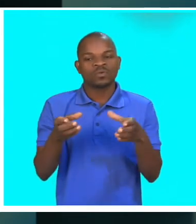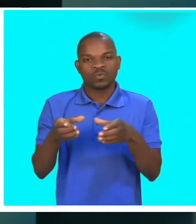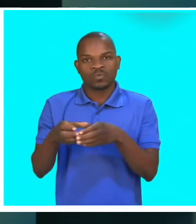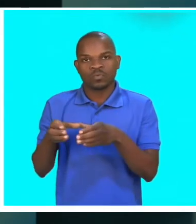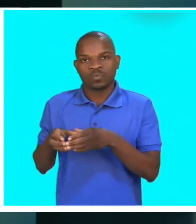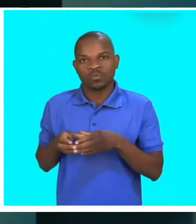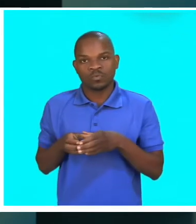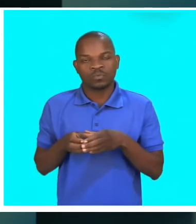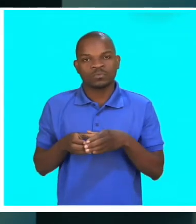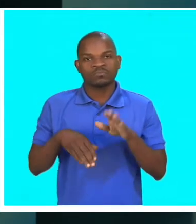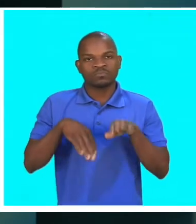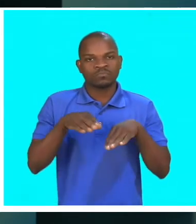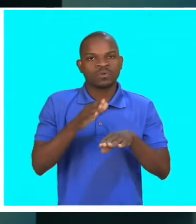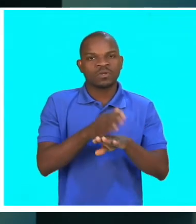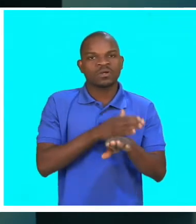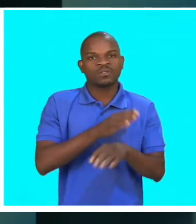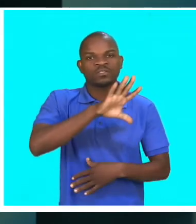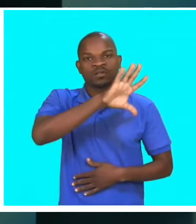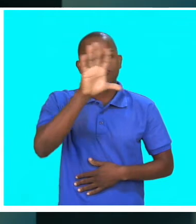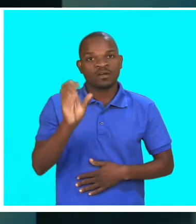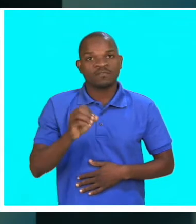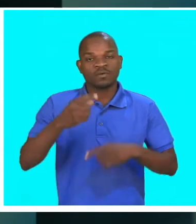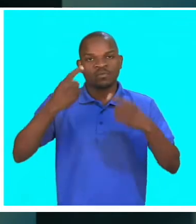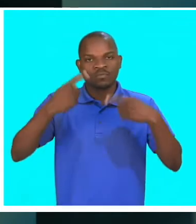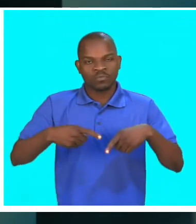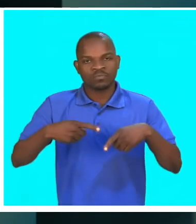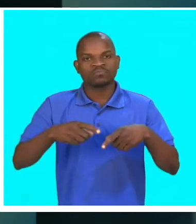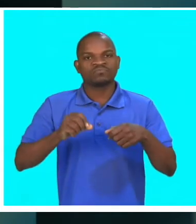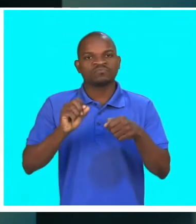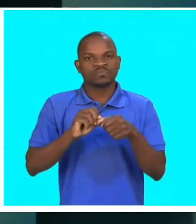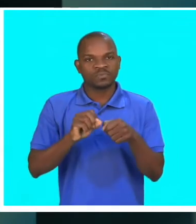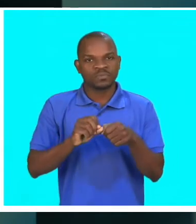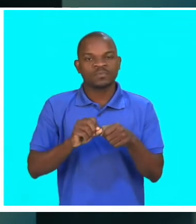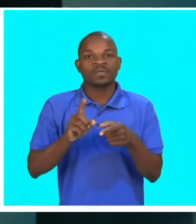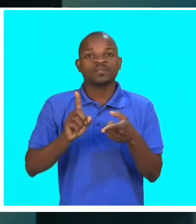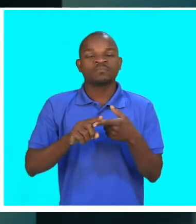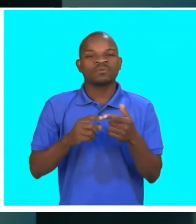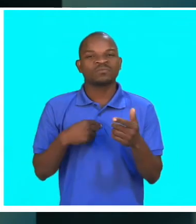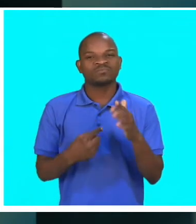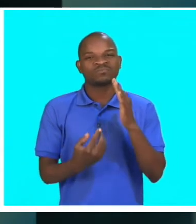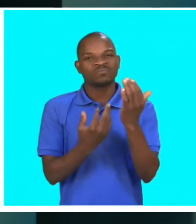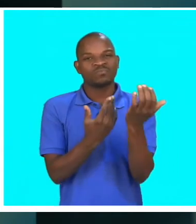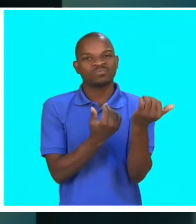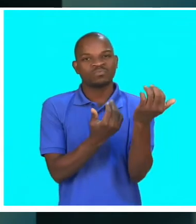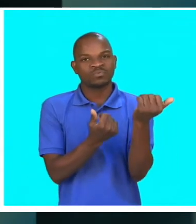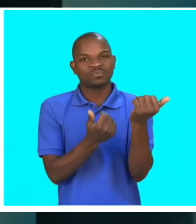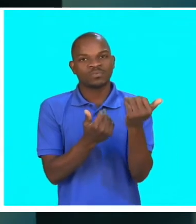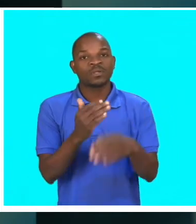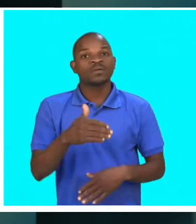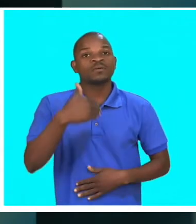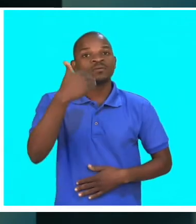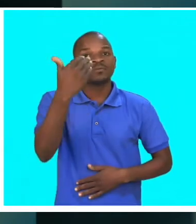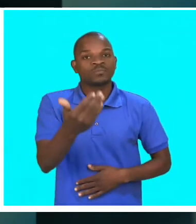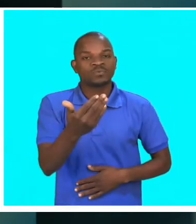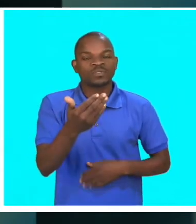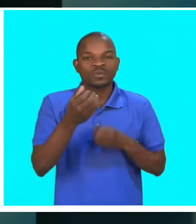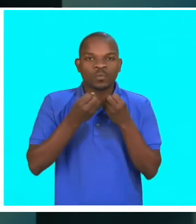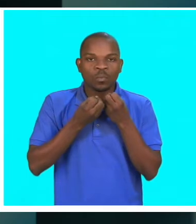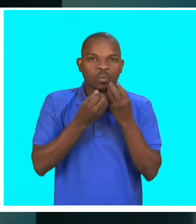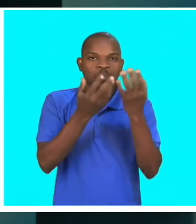equipas tiveram nas ofrastações, tiveram a fazer e espero que depois dessas notícias